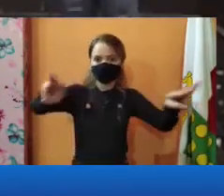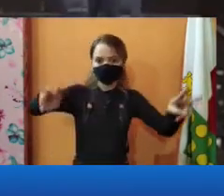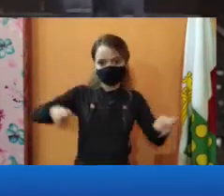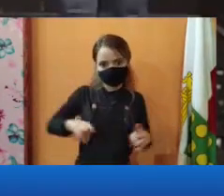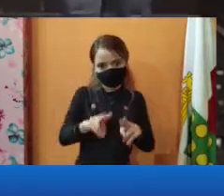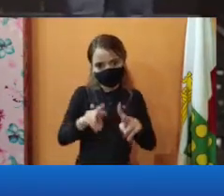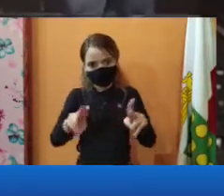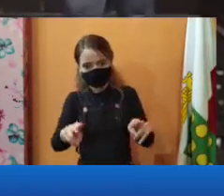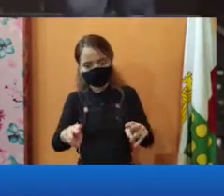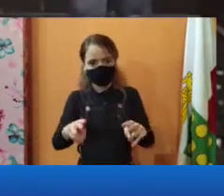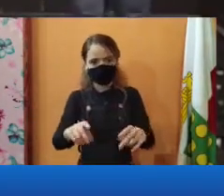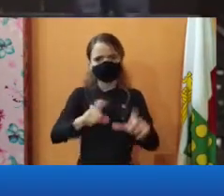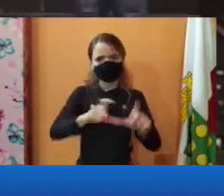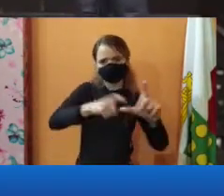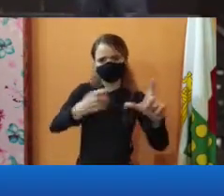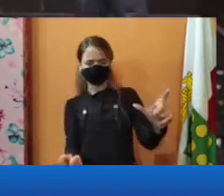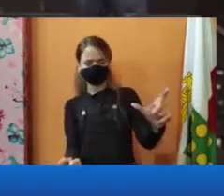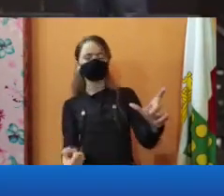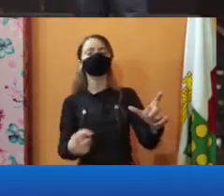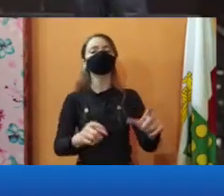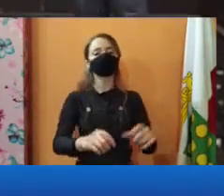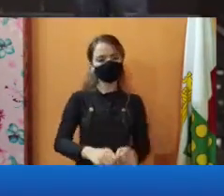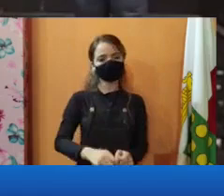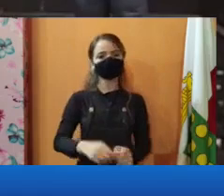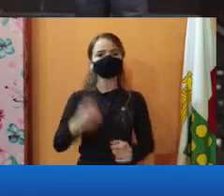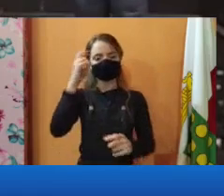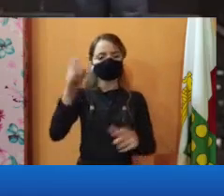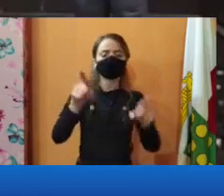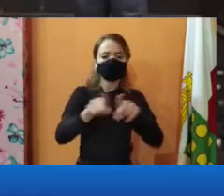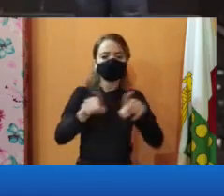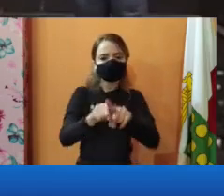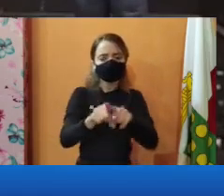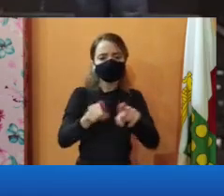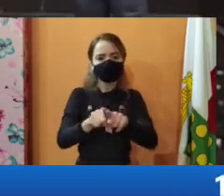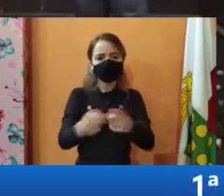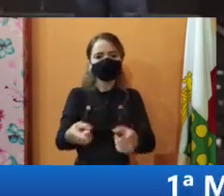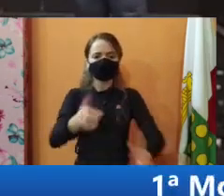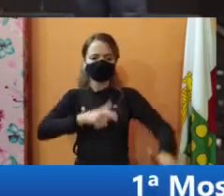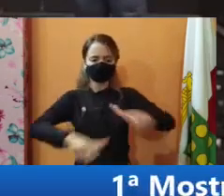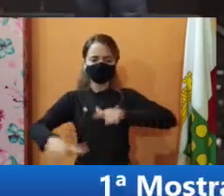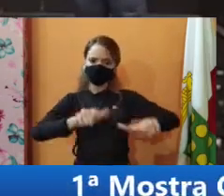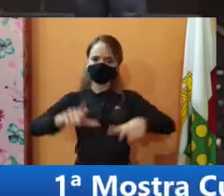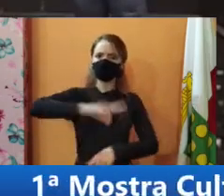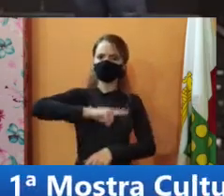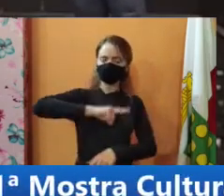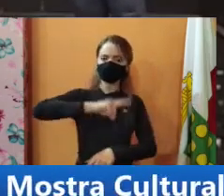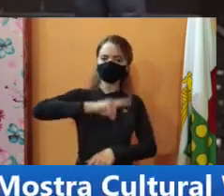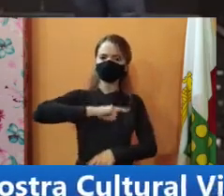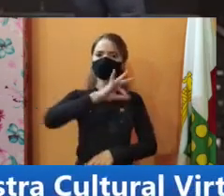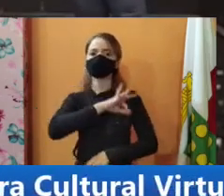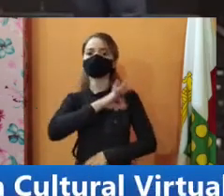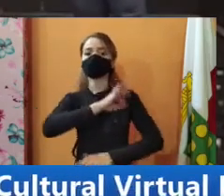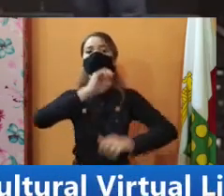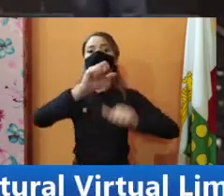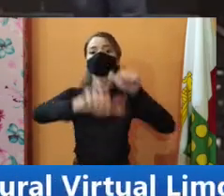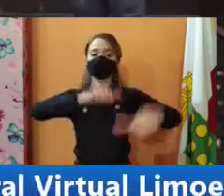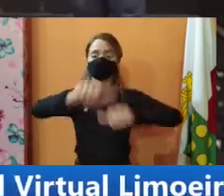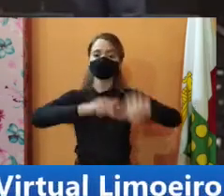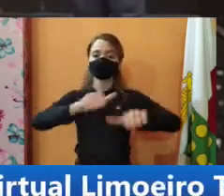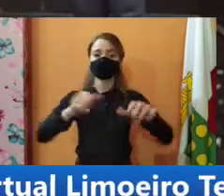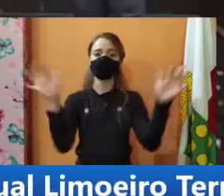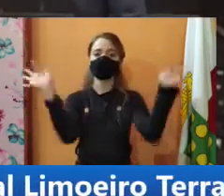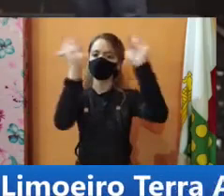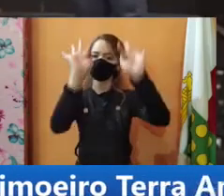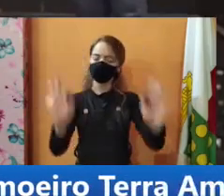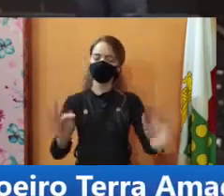tornam independentes, elas se tornam chefes de casa muitas vezes, e a partir da máquina de costura elas têm mudado essa realidade. Então, fico muito